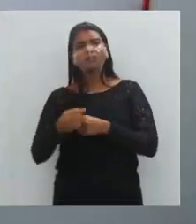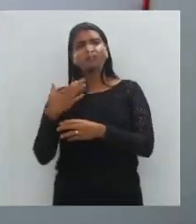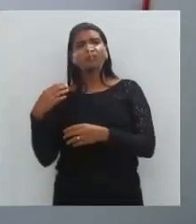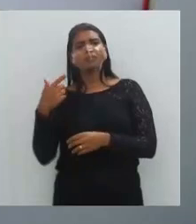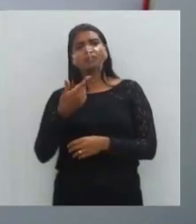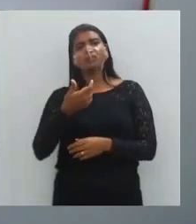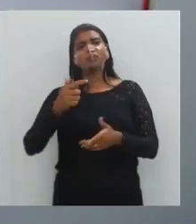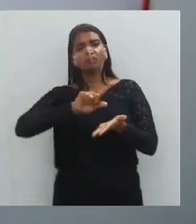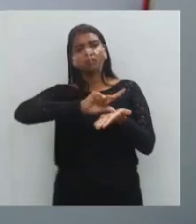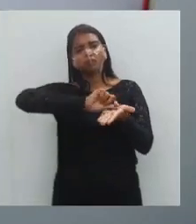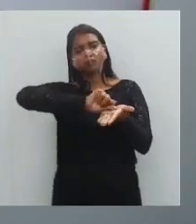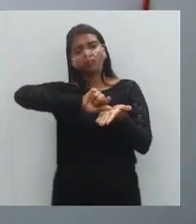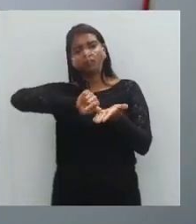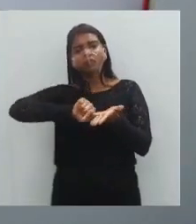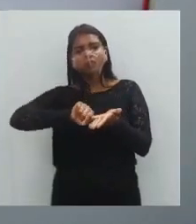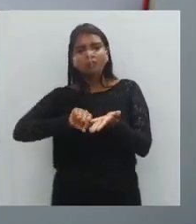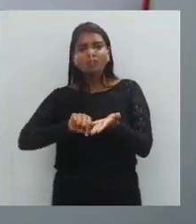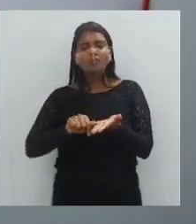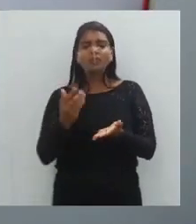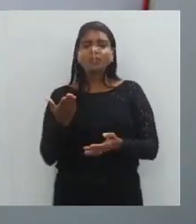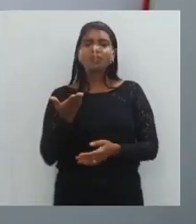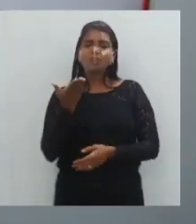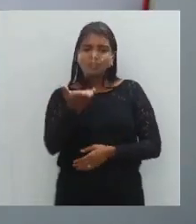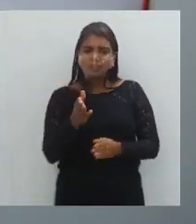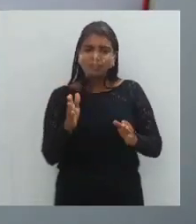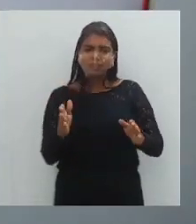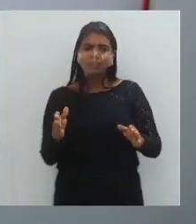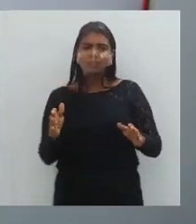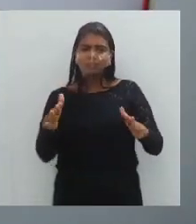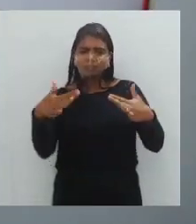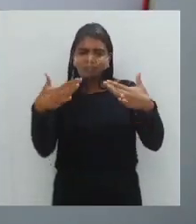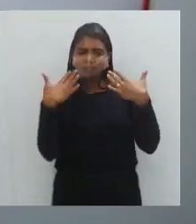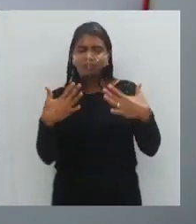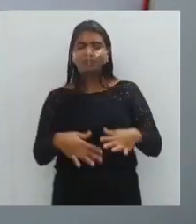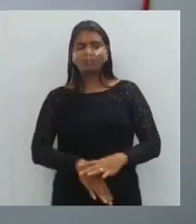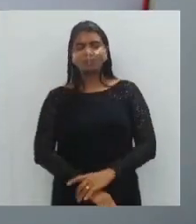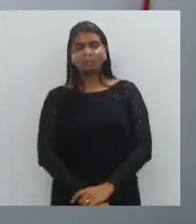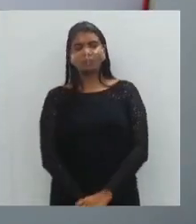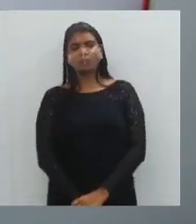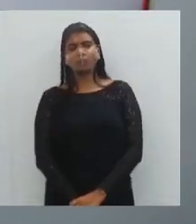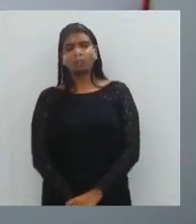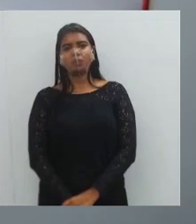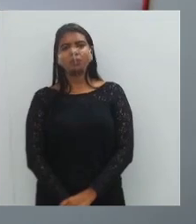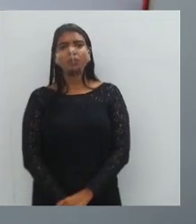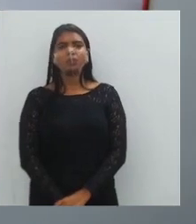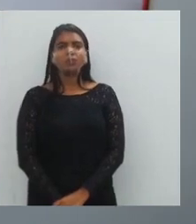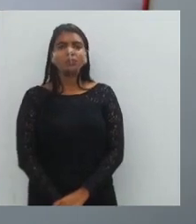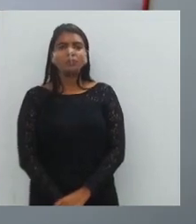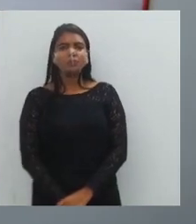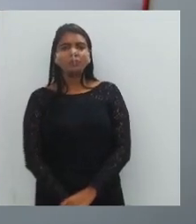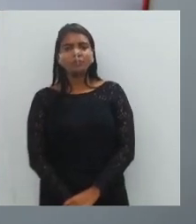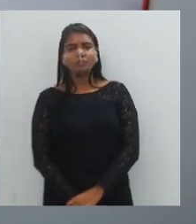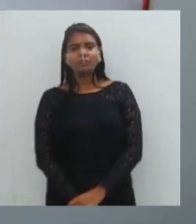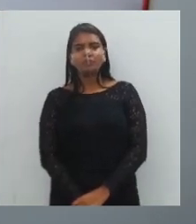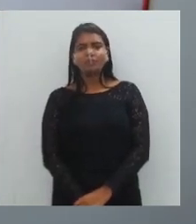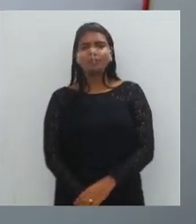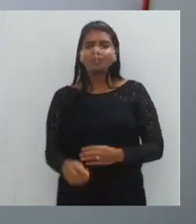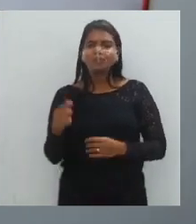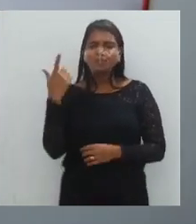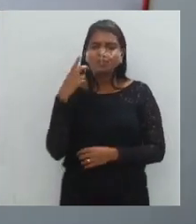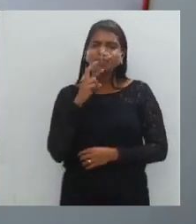este gênero, né? Que eu quero que você preste bem atenção para que você